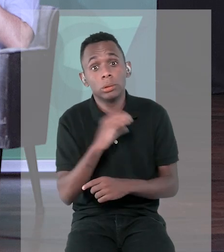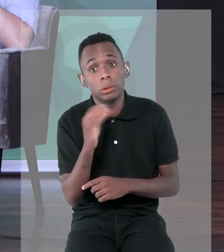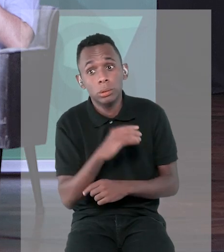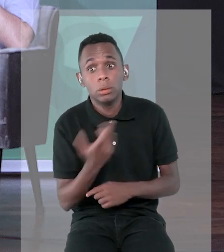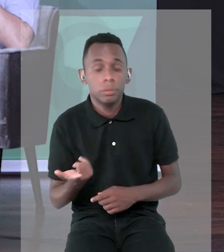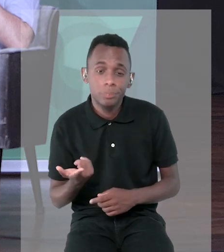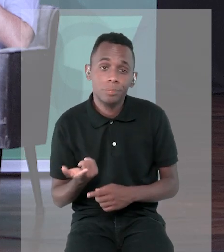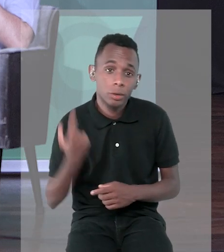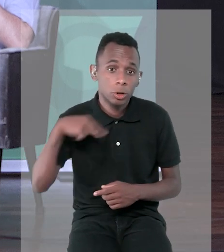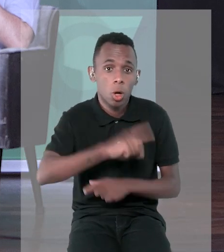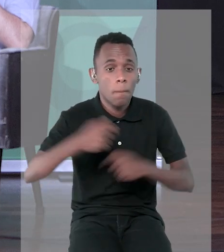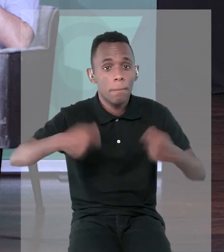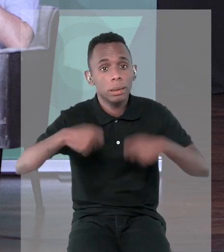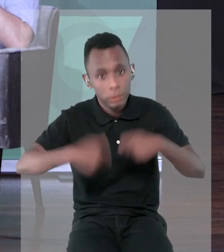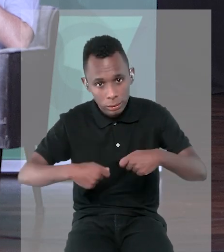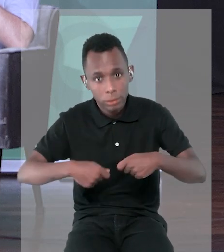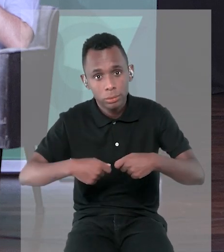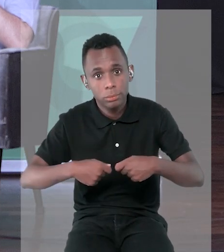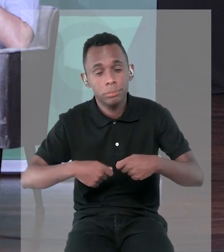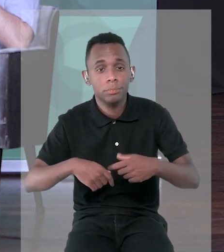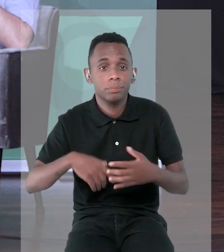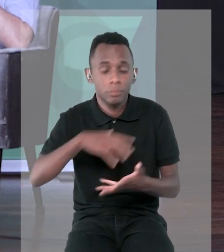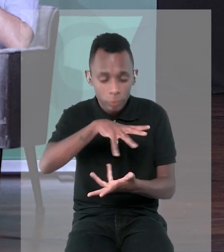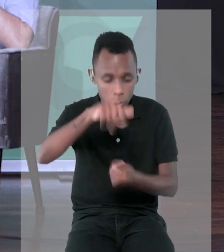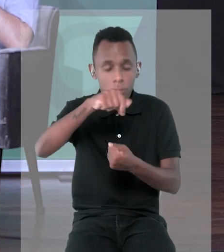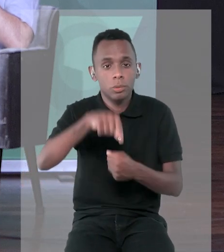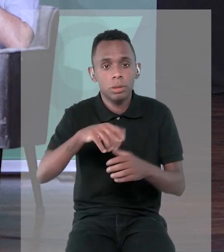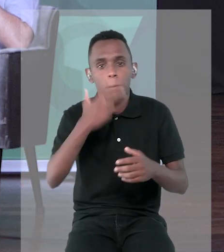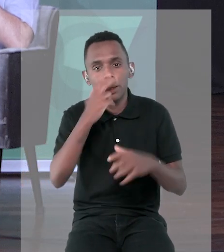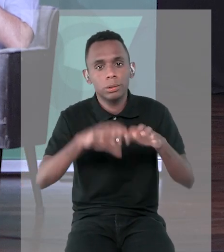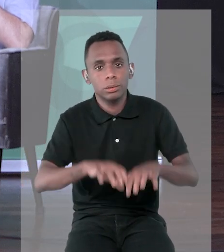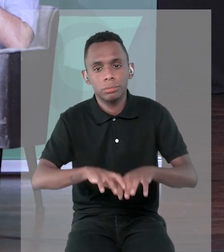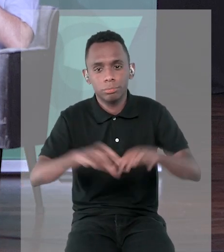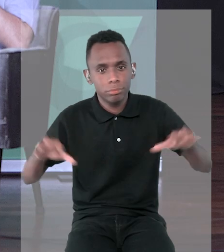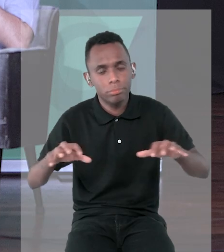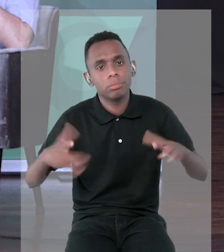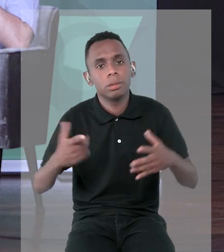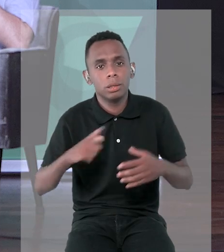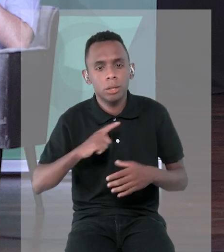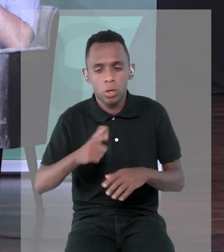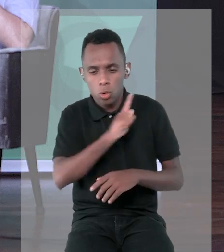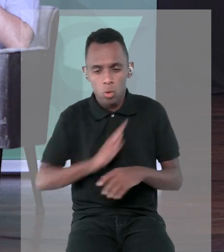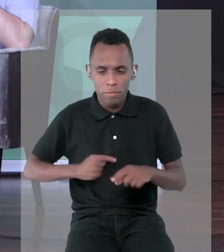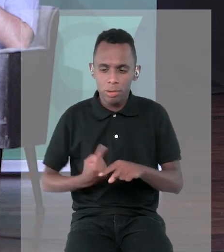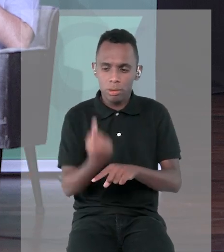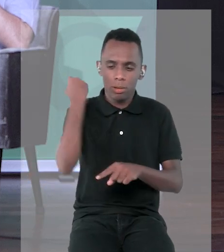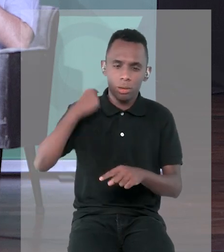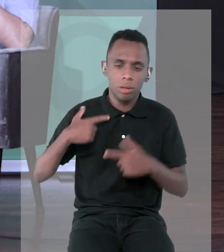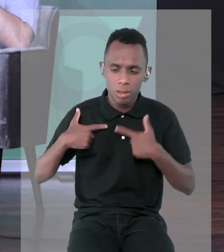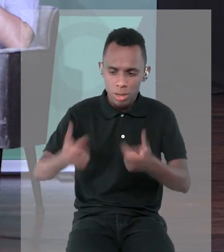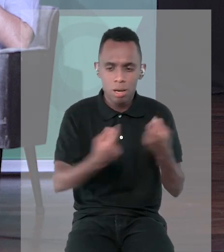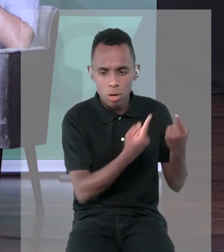hoje que a gente precisa... A ecologia foi polarizada. A gente tem um governo anterior que resolveu fazer a guerra